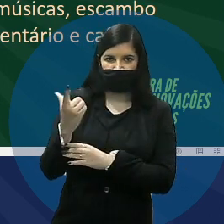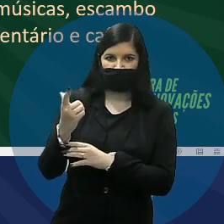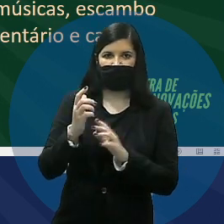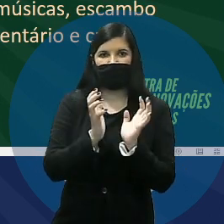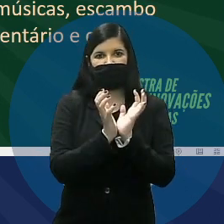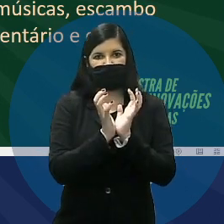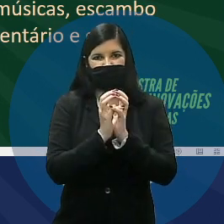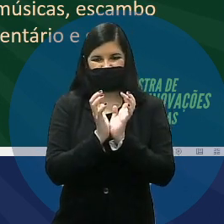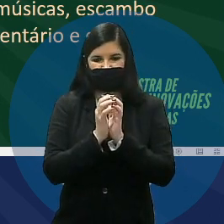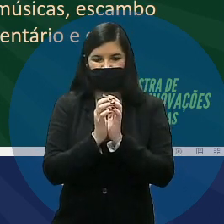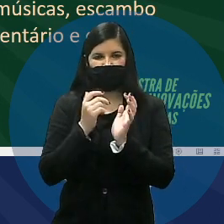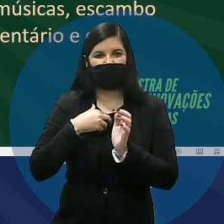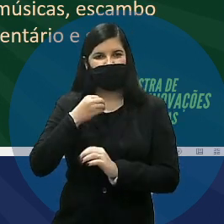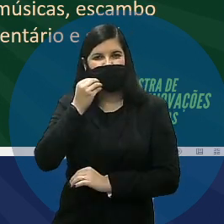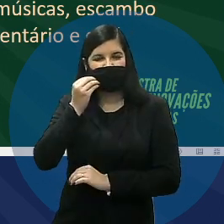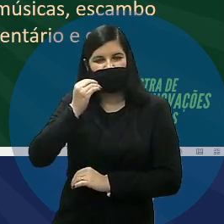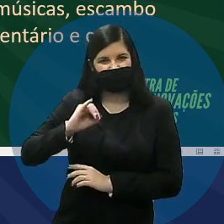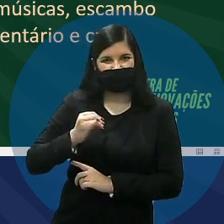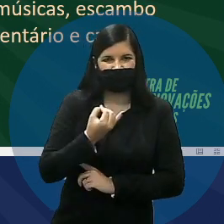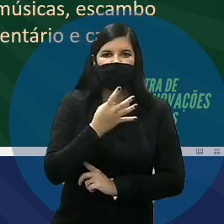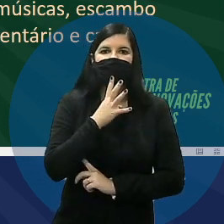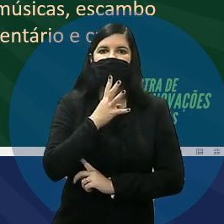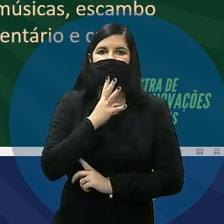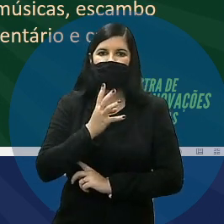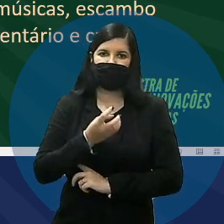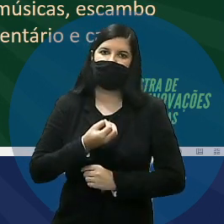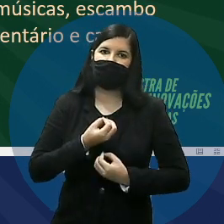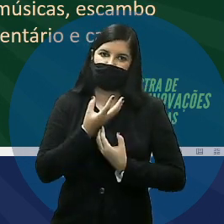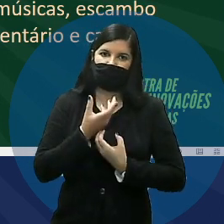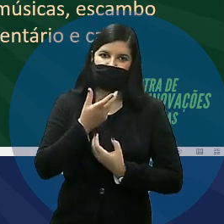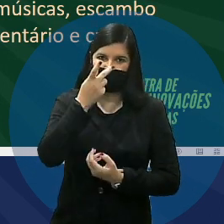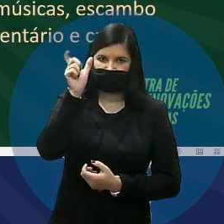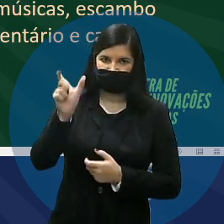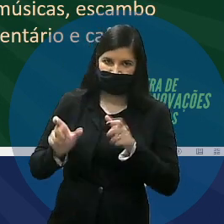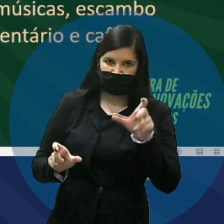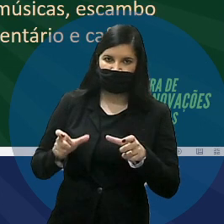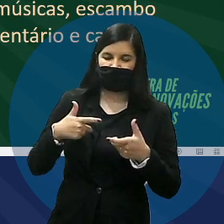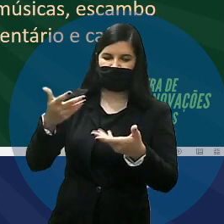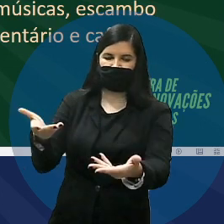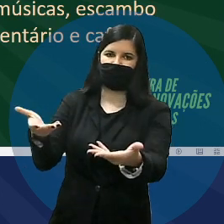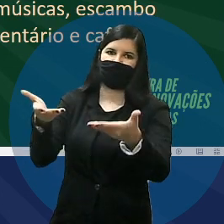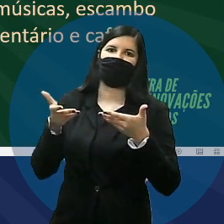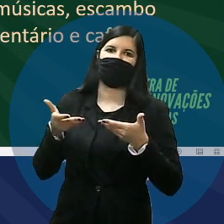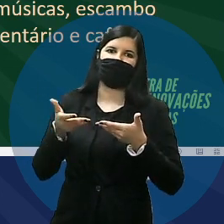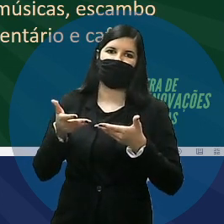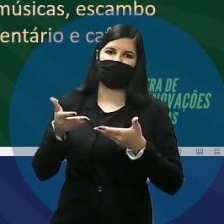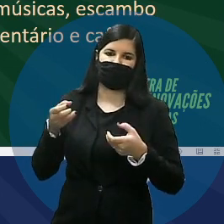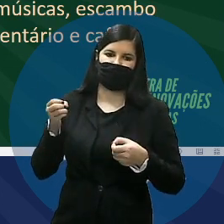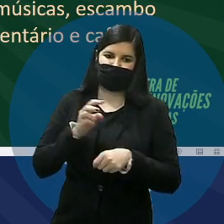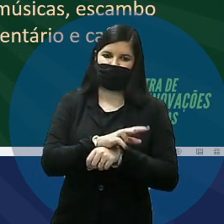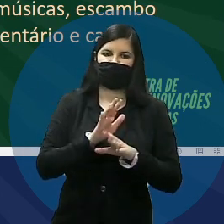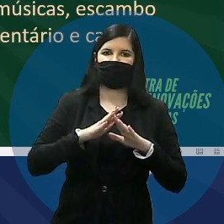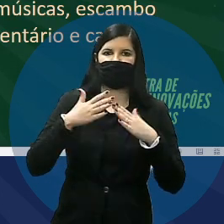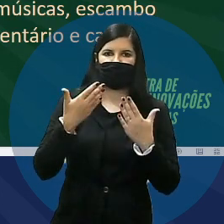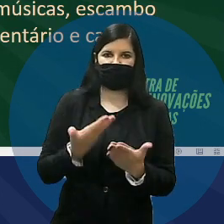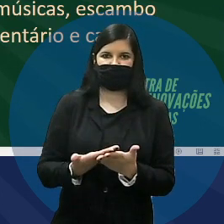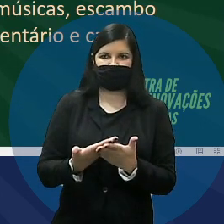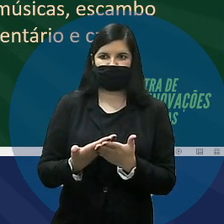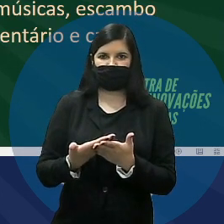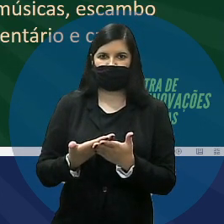aproveitei que tinha conhecimento com esses poetas e comecei a trazê-los para dentro da escola, num